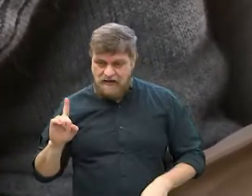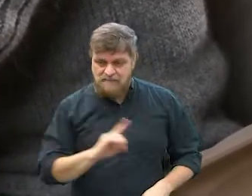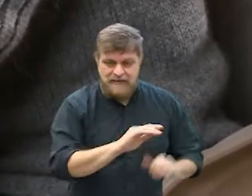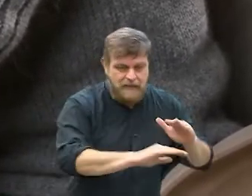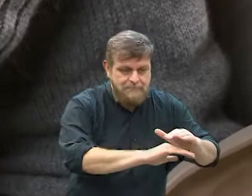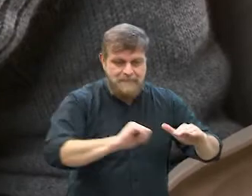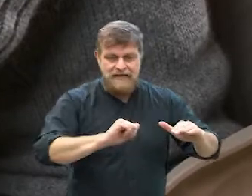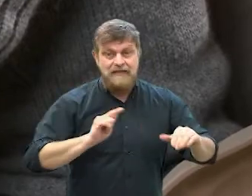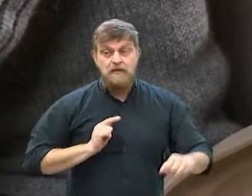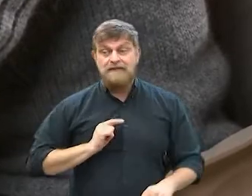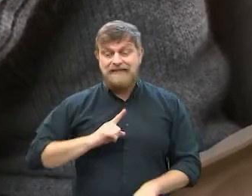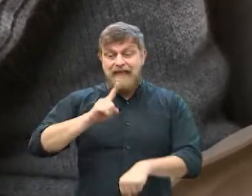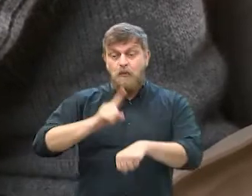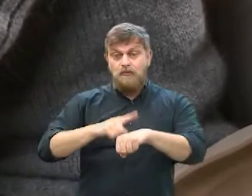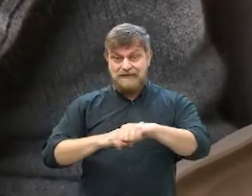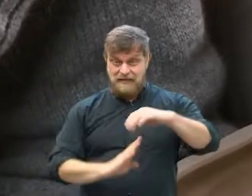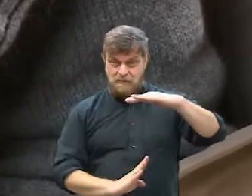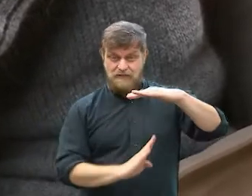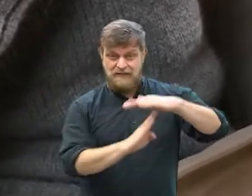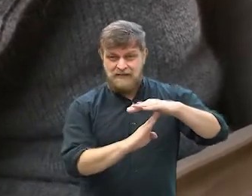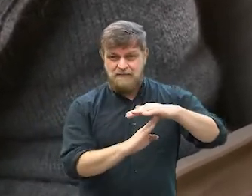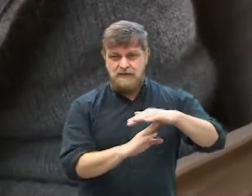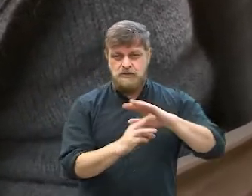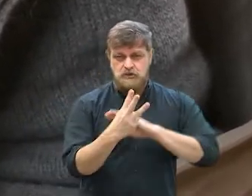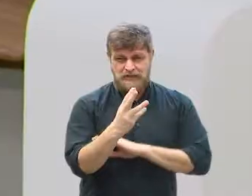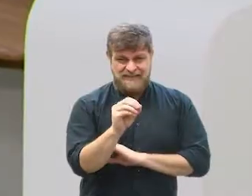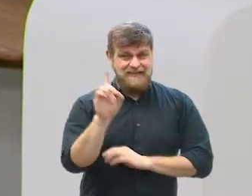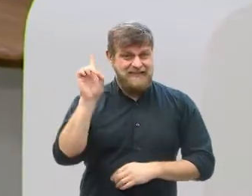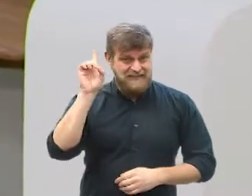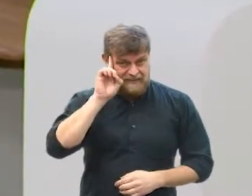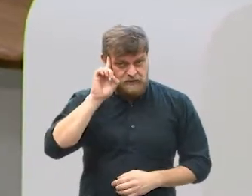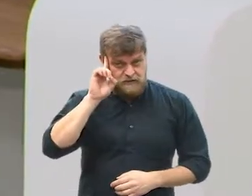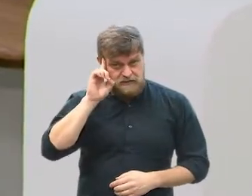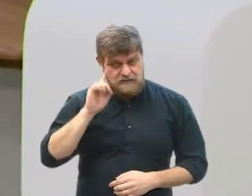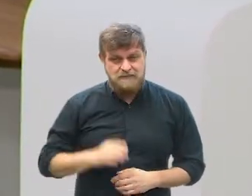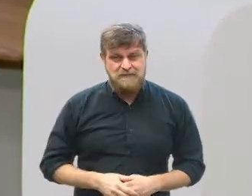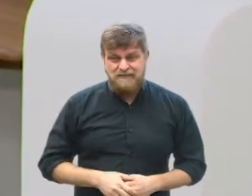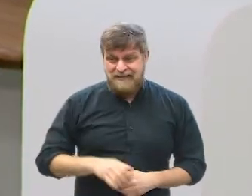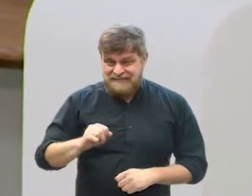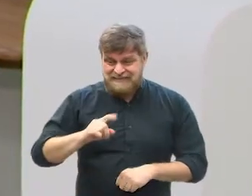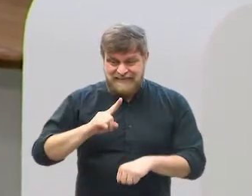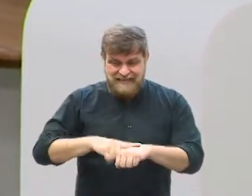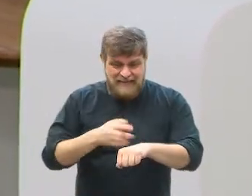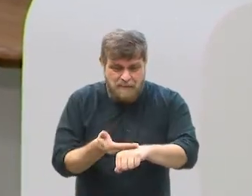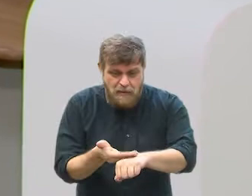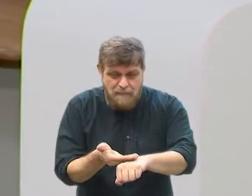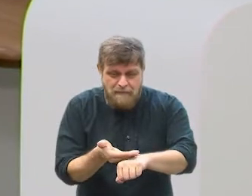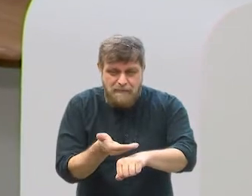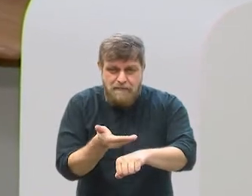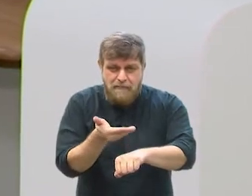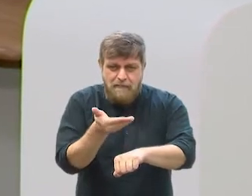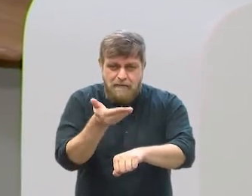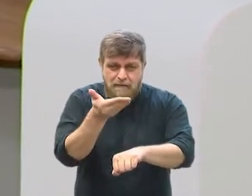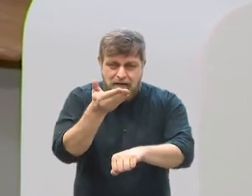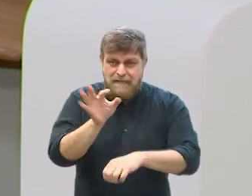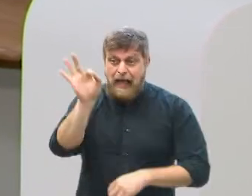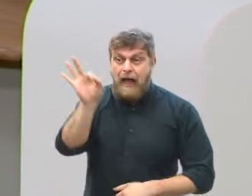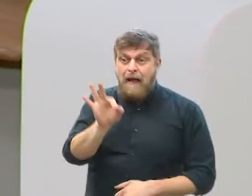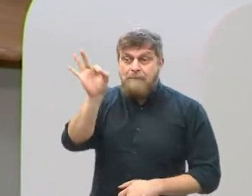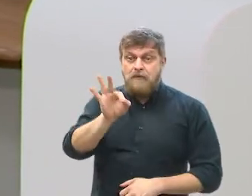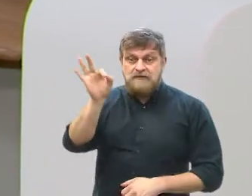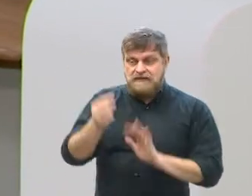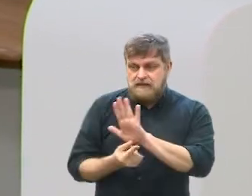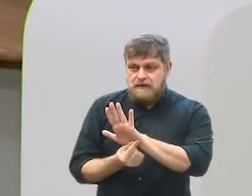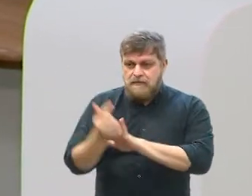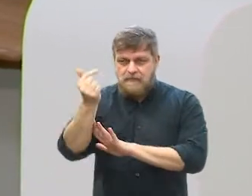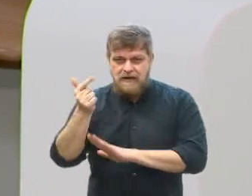pode negociar o prazo, normalmente mínimo de 30 dias, e quanto maior o prazo, maior a taxa. Existe algum tipo